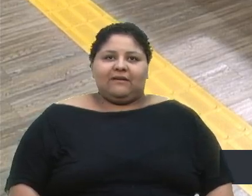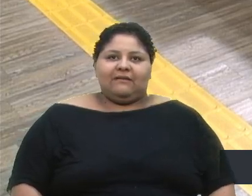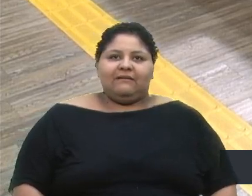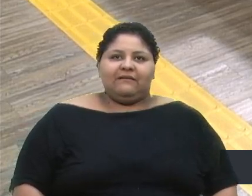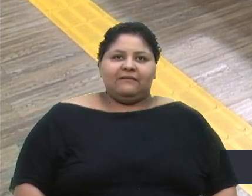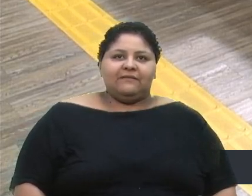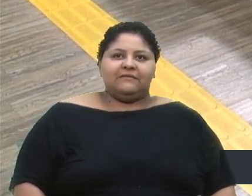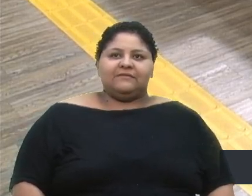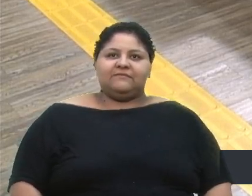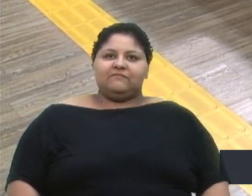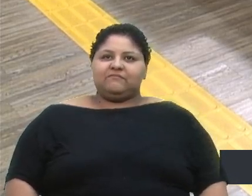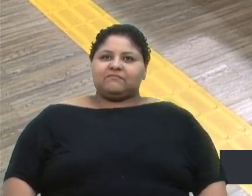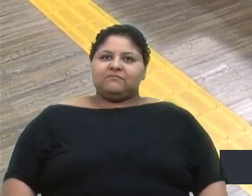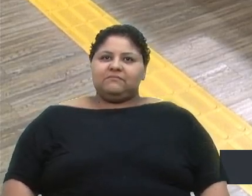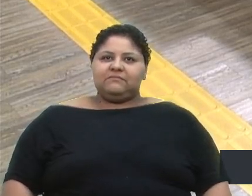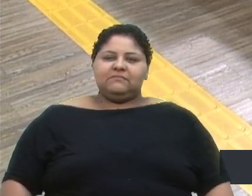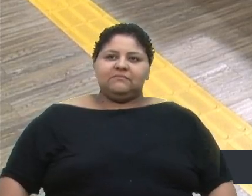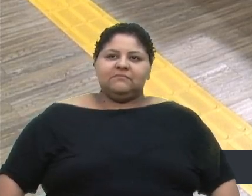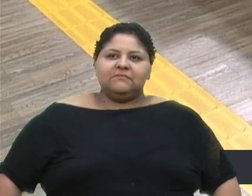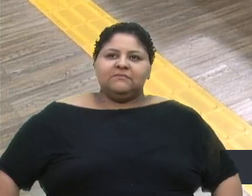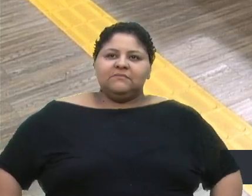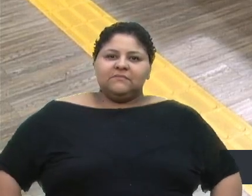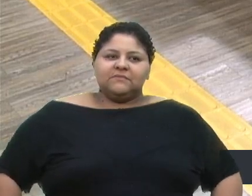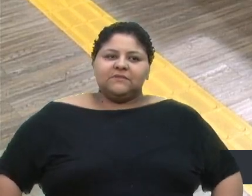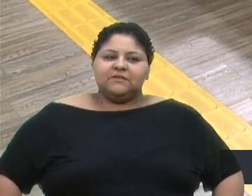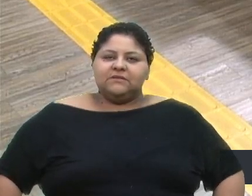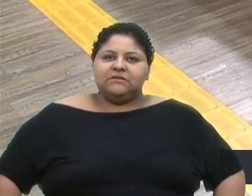Já viu? Ah, claro, né, cara?